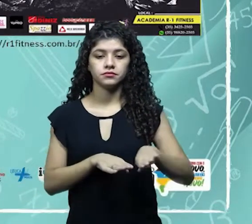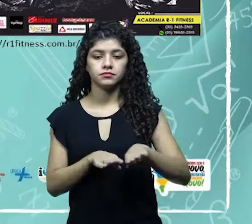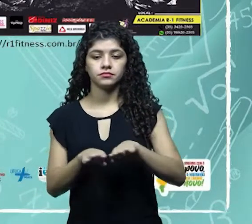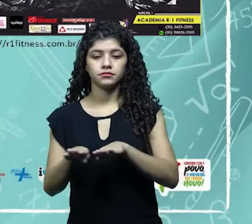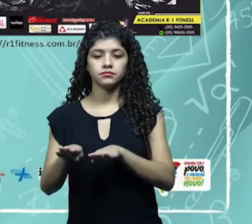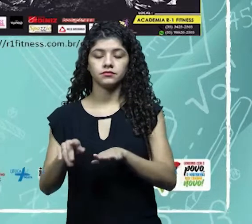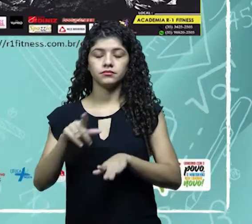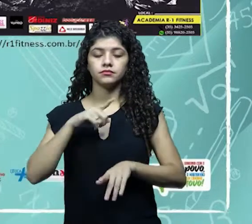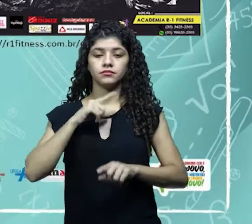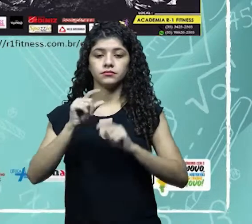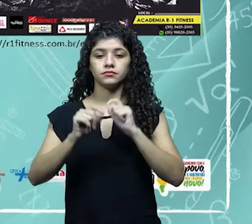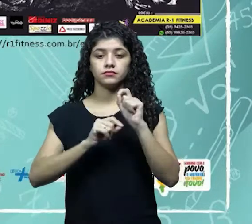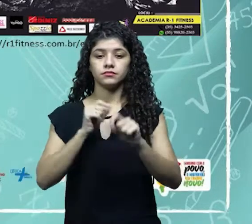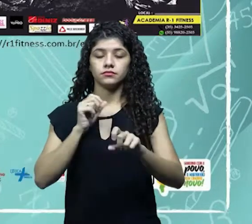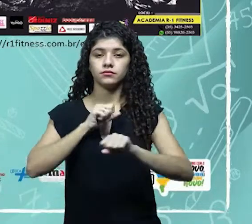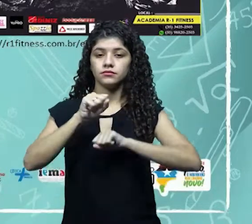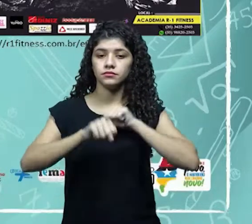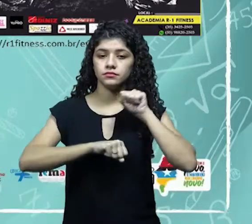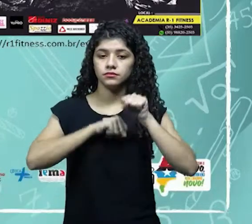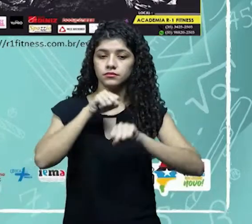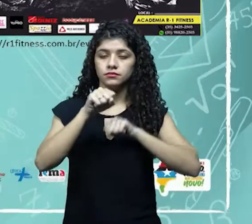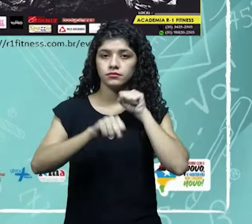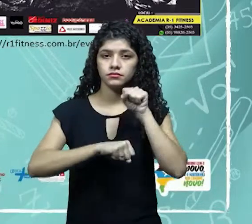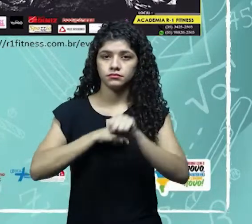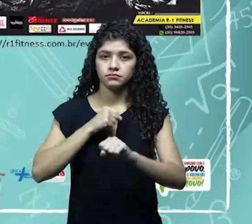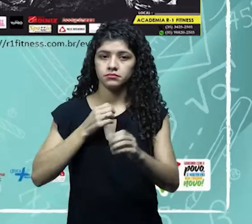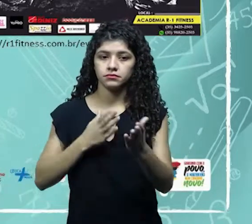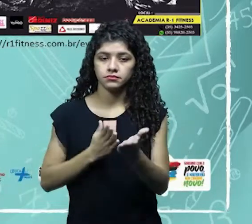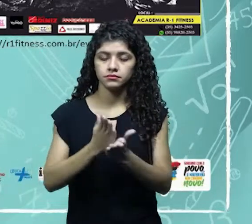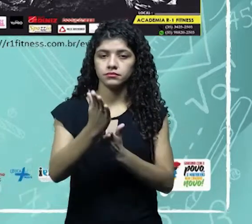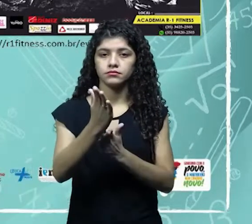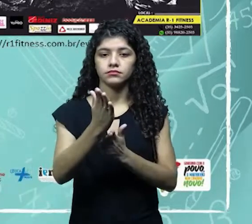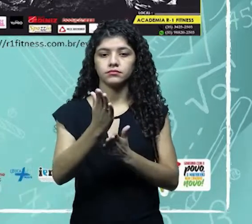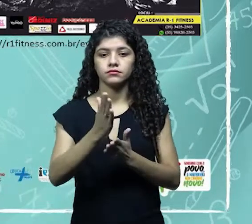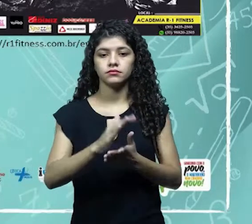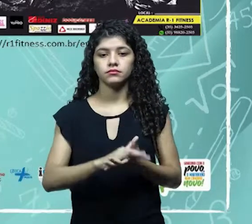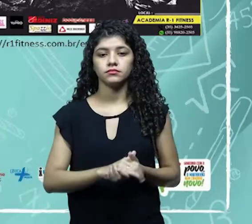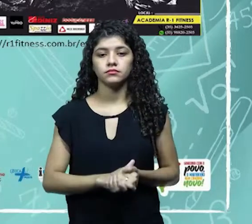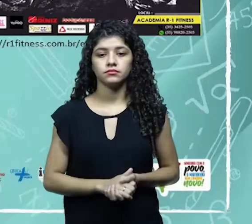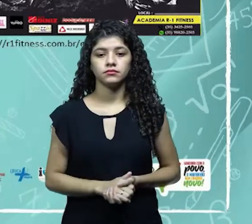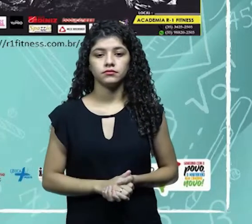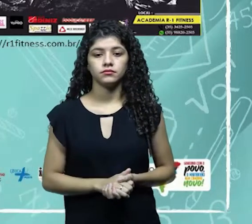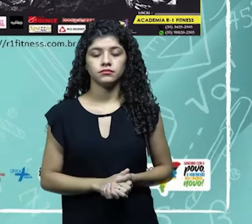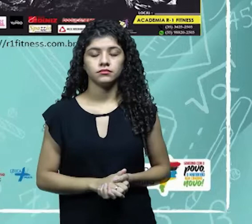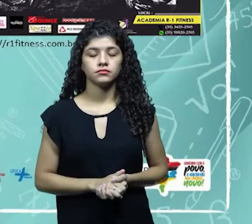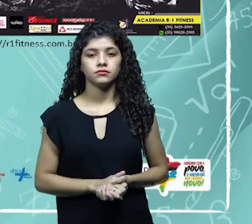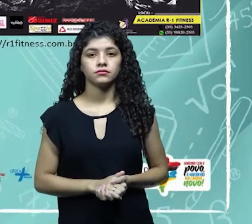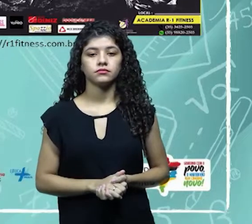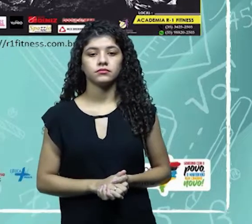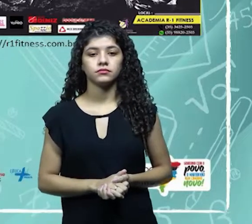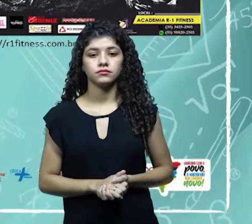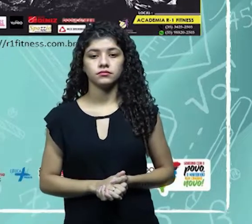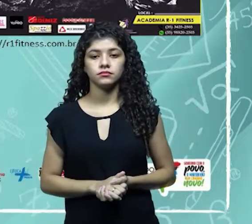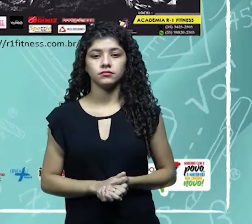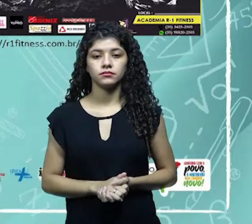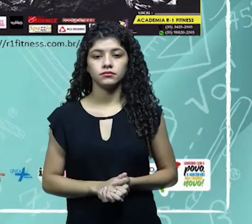assim pelo menos uma vez Então aqui a gente botou um campeonato de